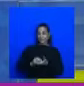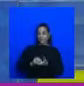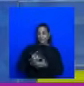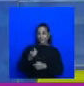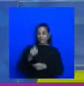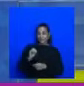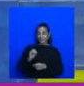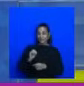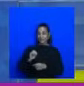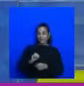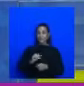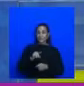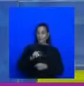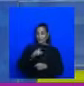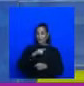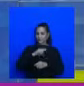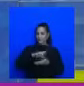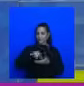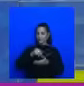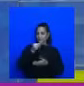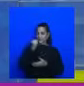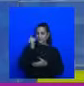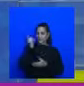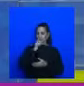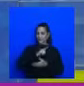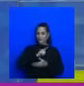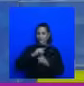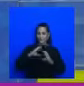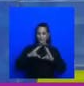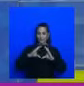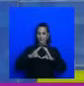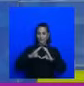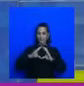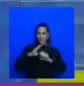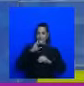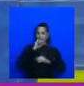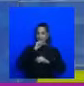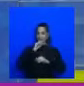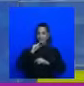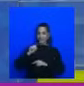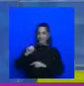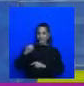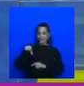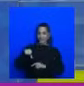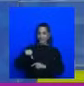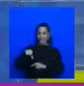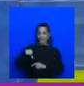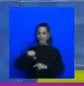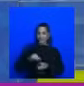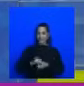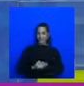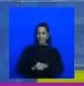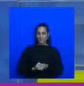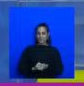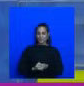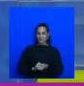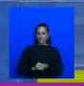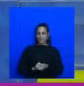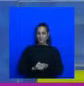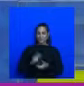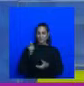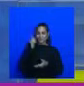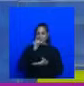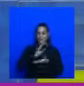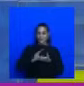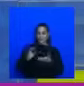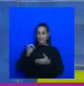faltam 10. Você ainda tem muitas chances. Bola laranja 09. Laranja 09. Você